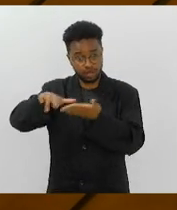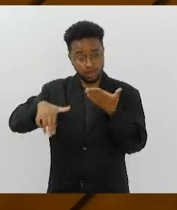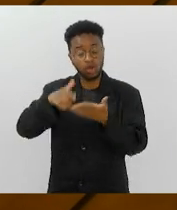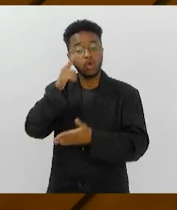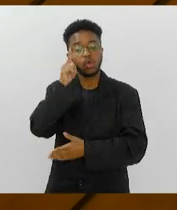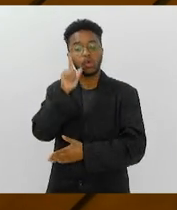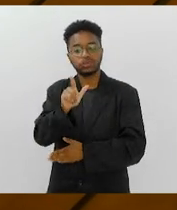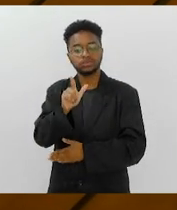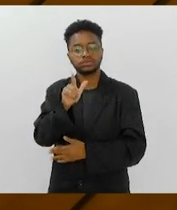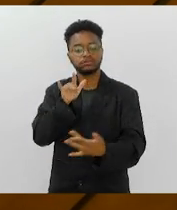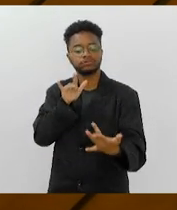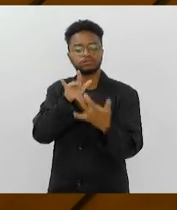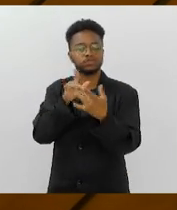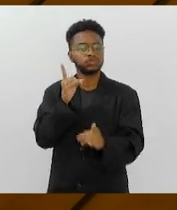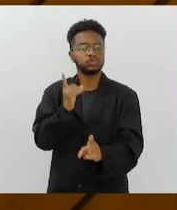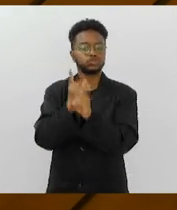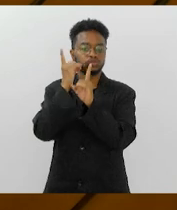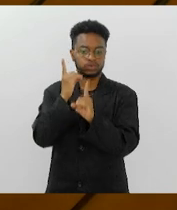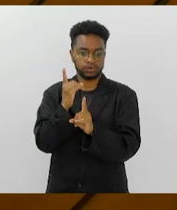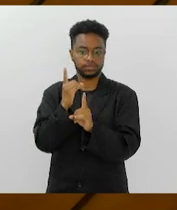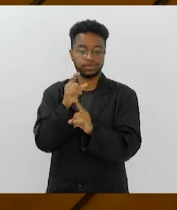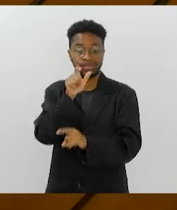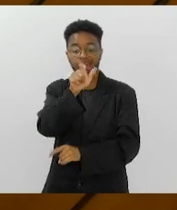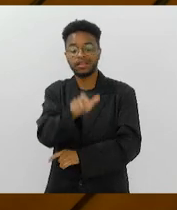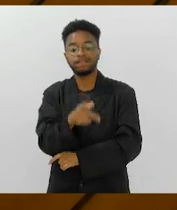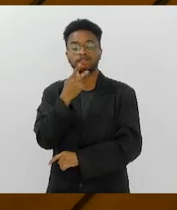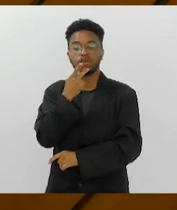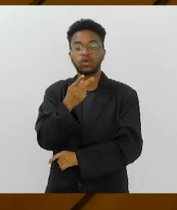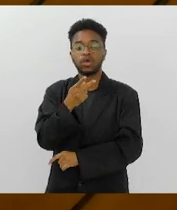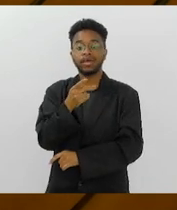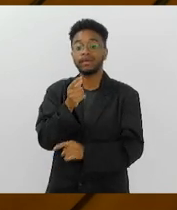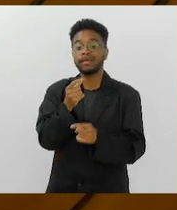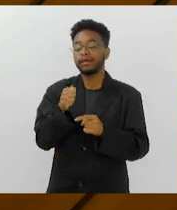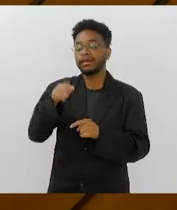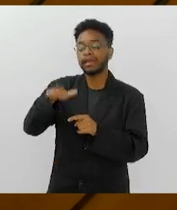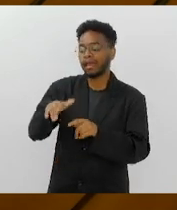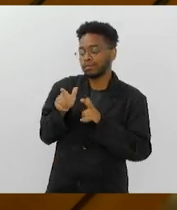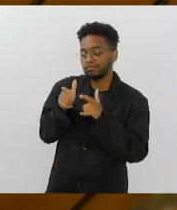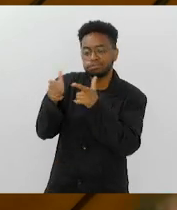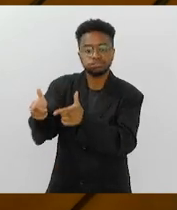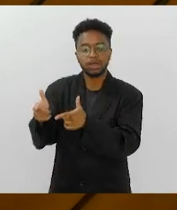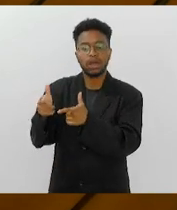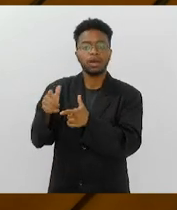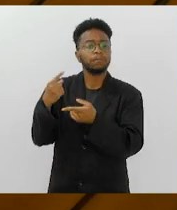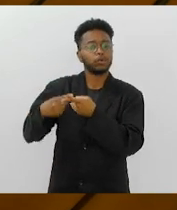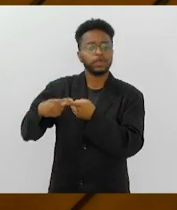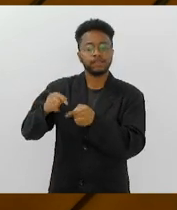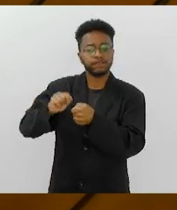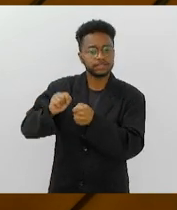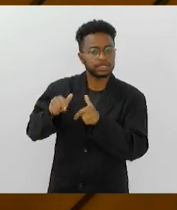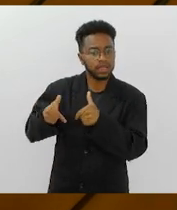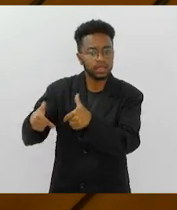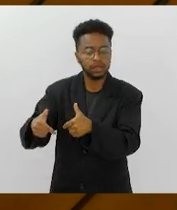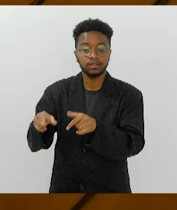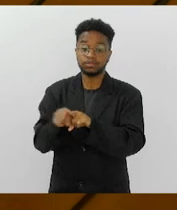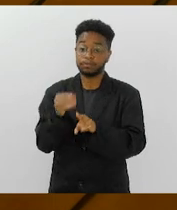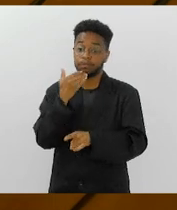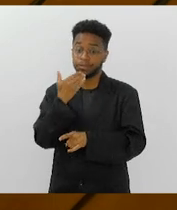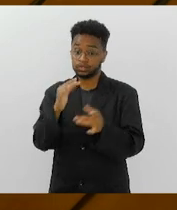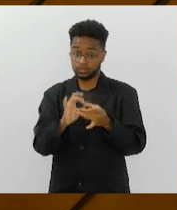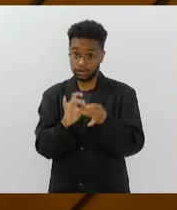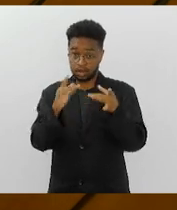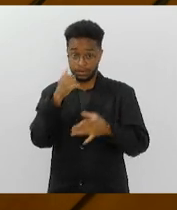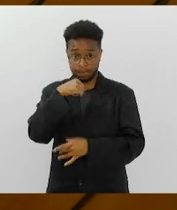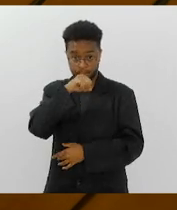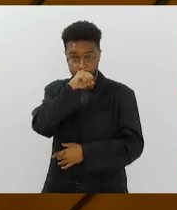acessá-lo. E aí ele falou com quem, contra quem, por que ele ia fazer pedimos autorização à mãe. Essa conversa, assim,